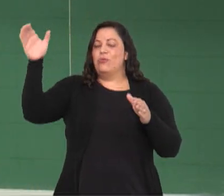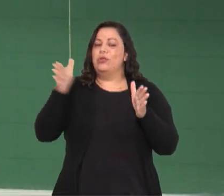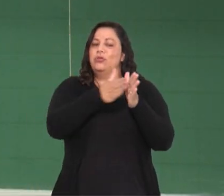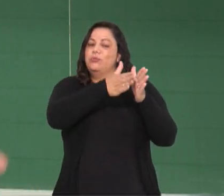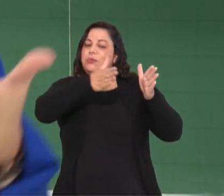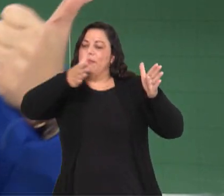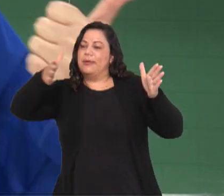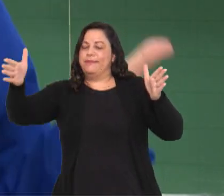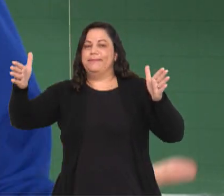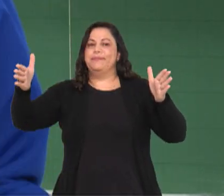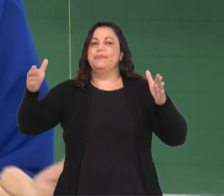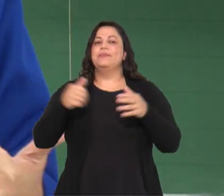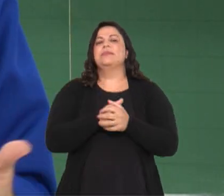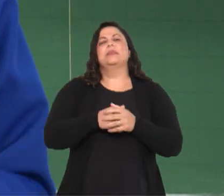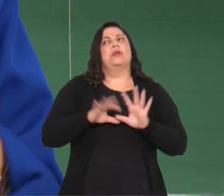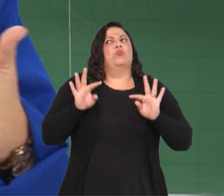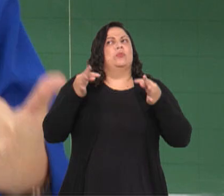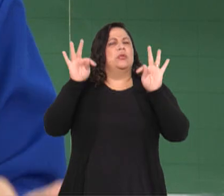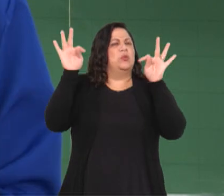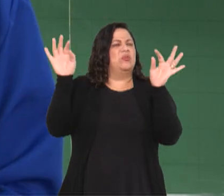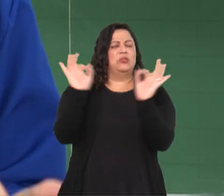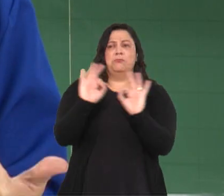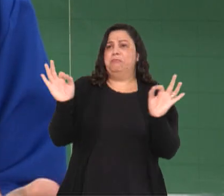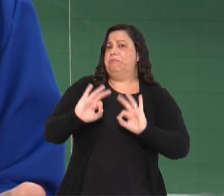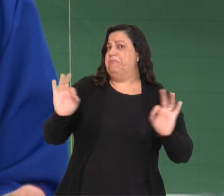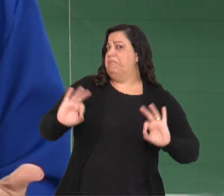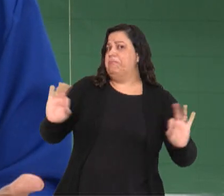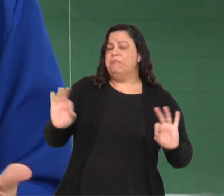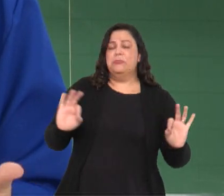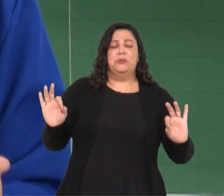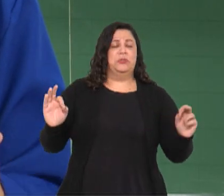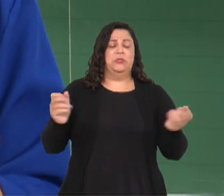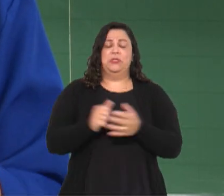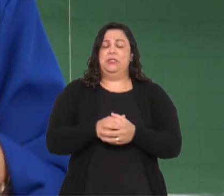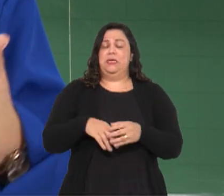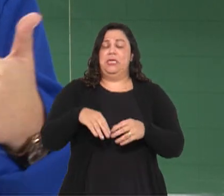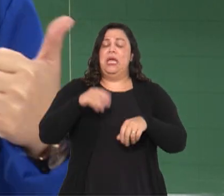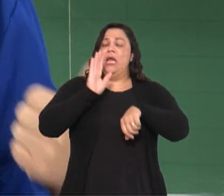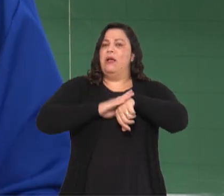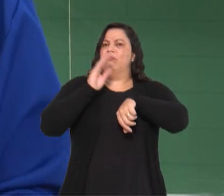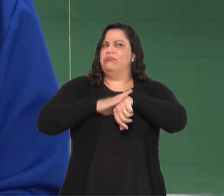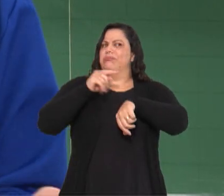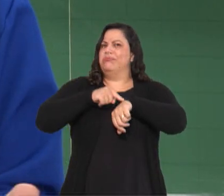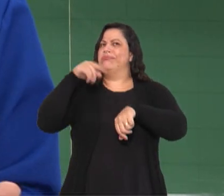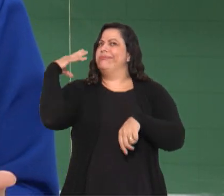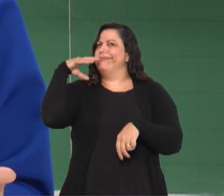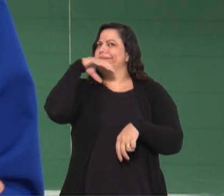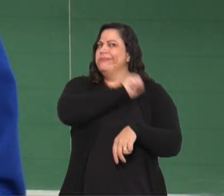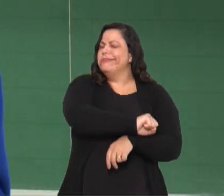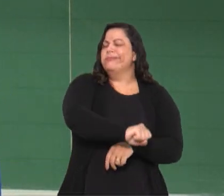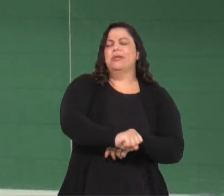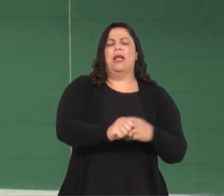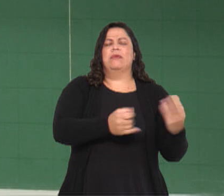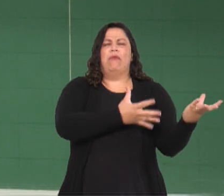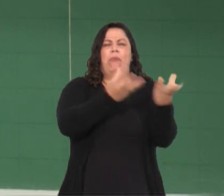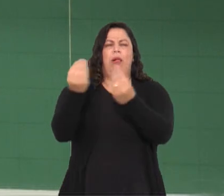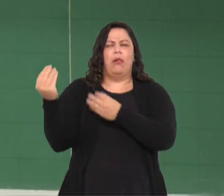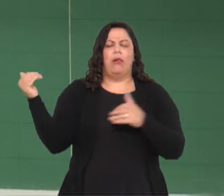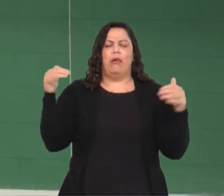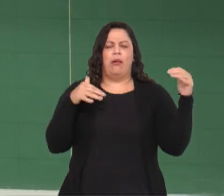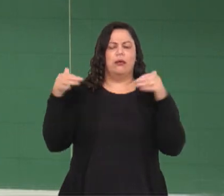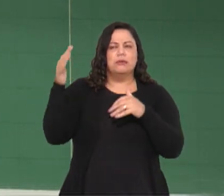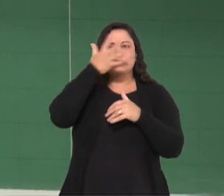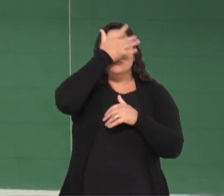que nós não tínhamos tanta tecnologia para a construção. Então, demandava muita mão de obra, né, muita